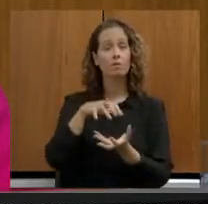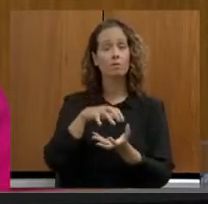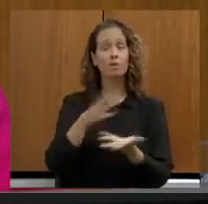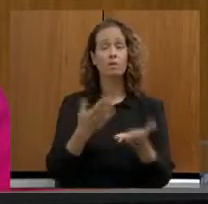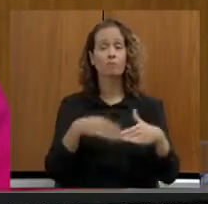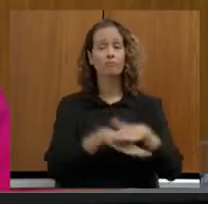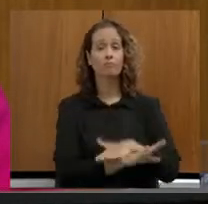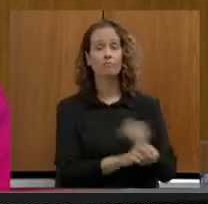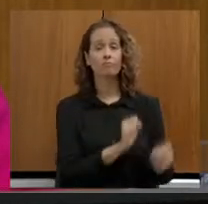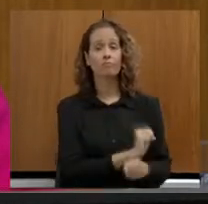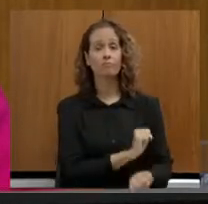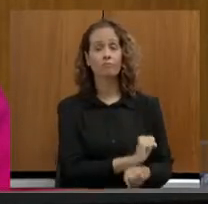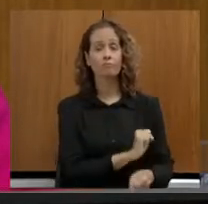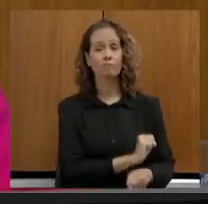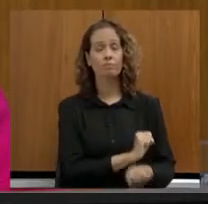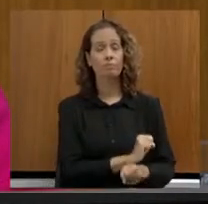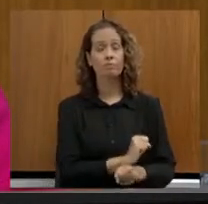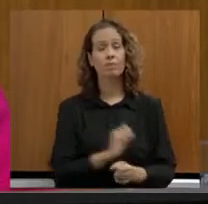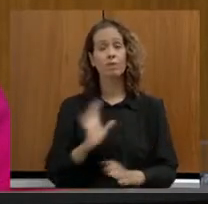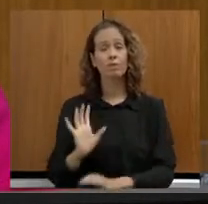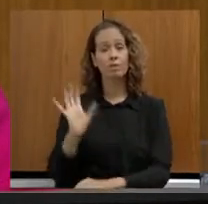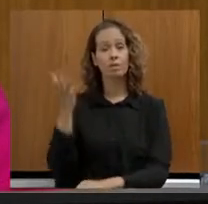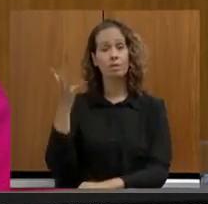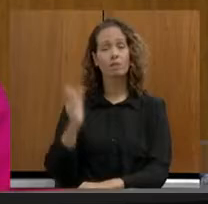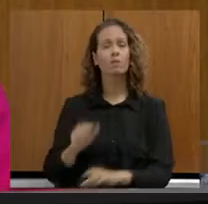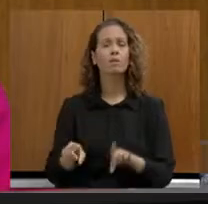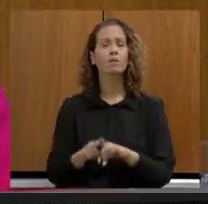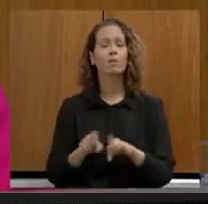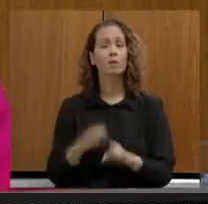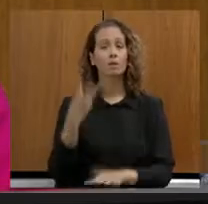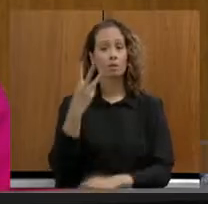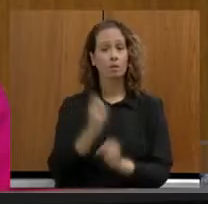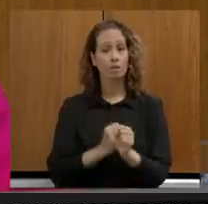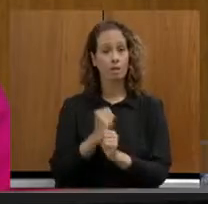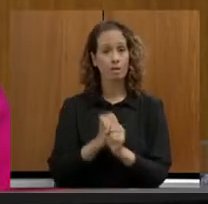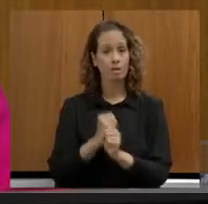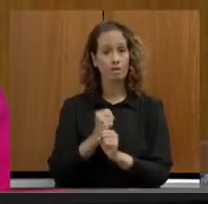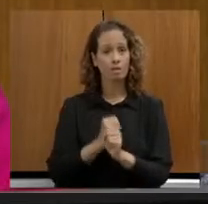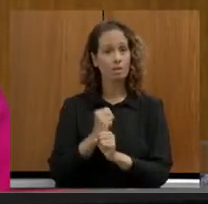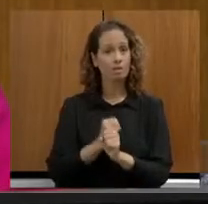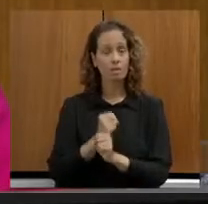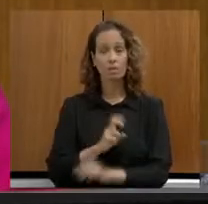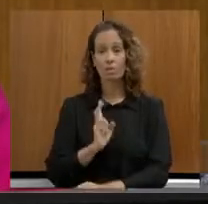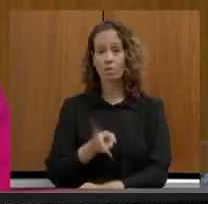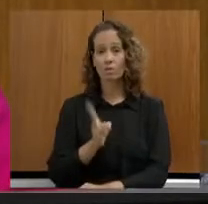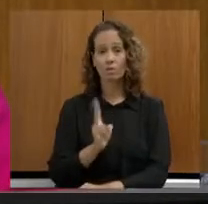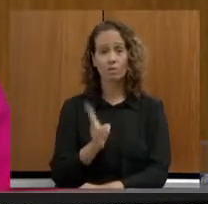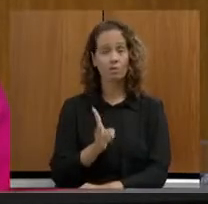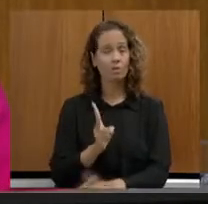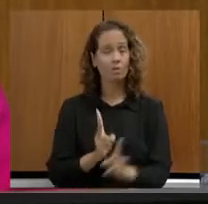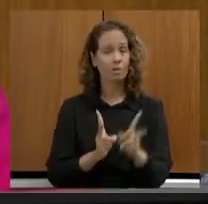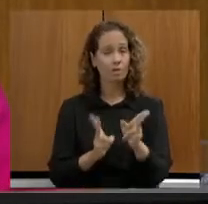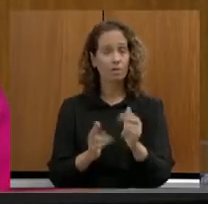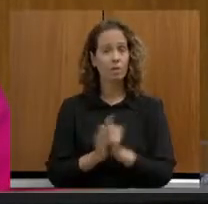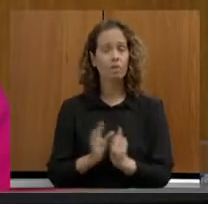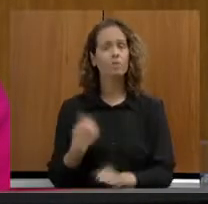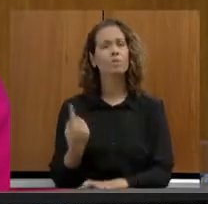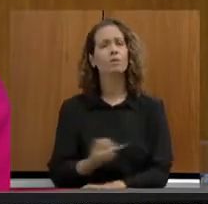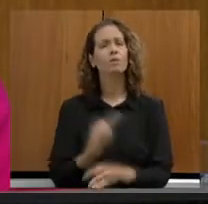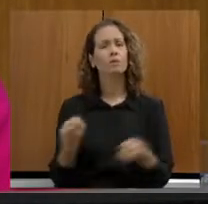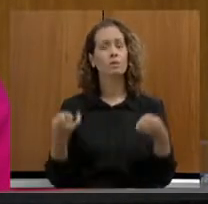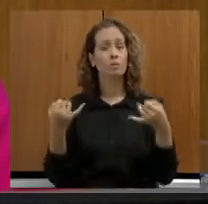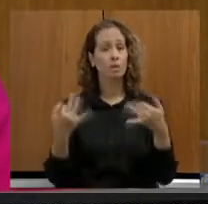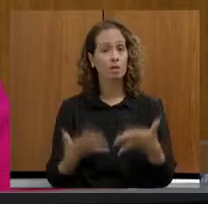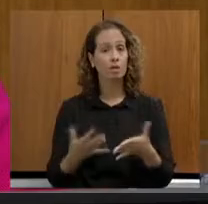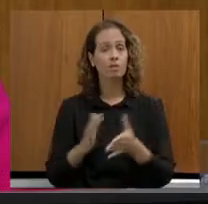de um acordo de greve realizado e que há três anos não saiu do lugar a nação falando de uma